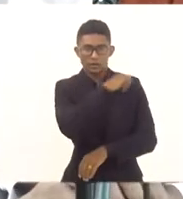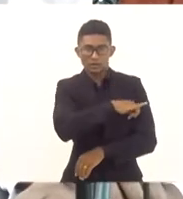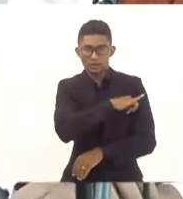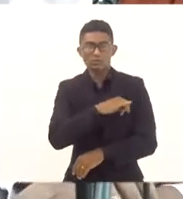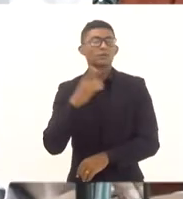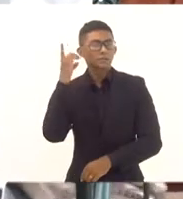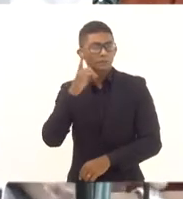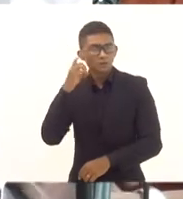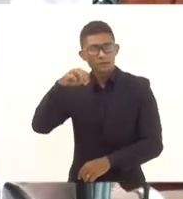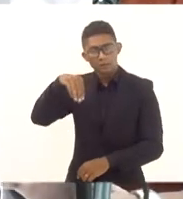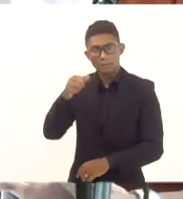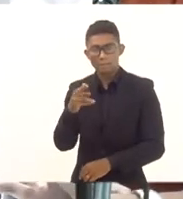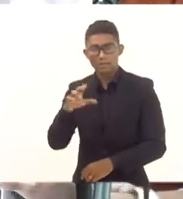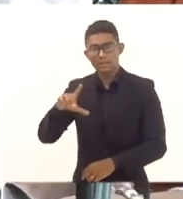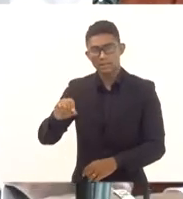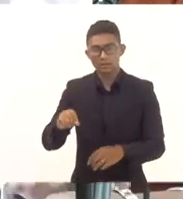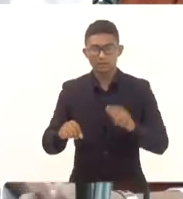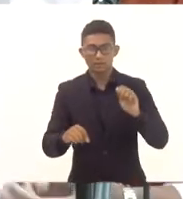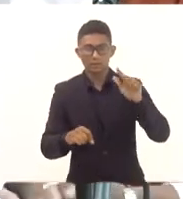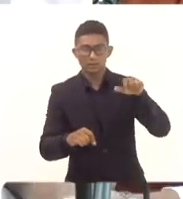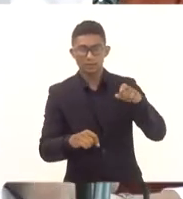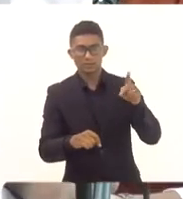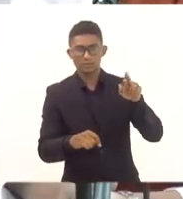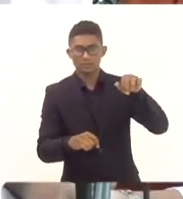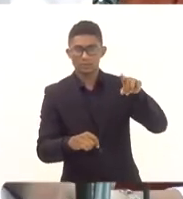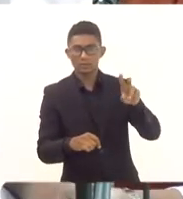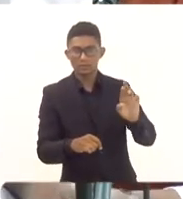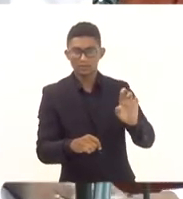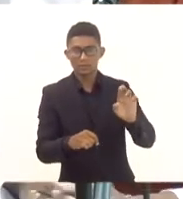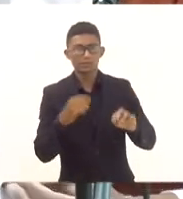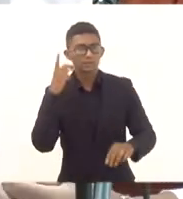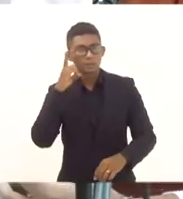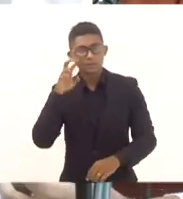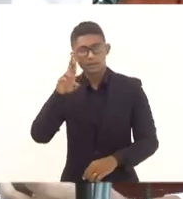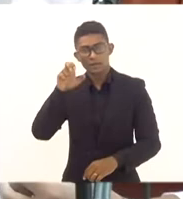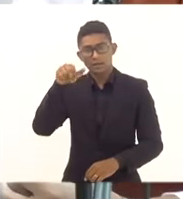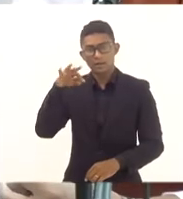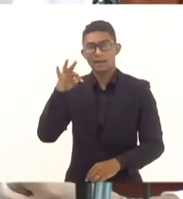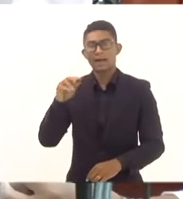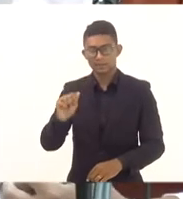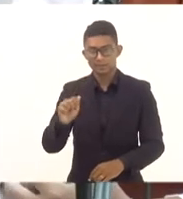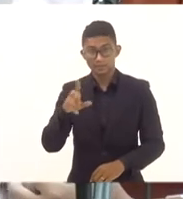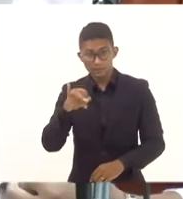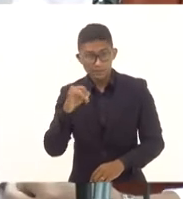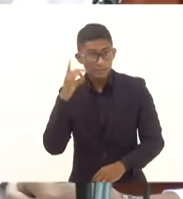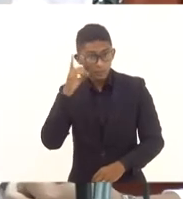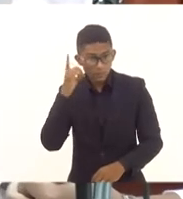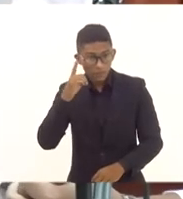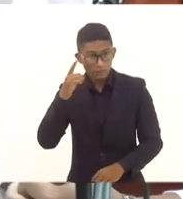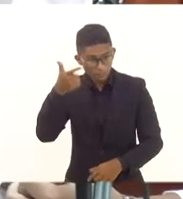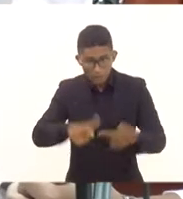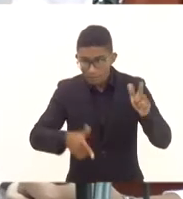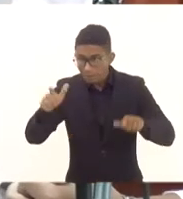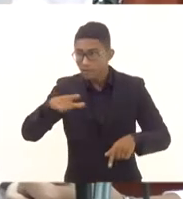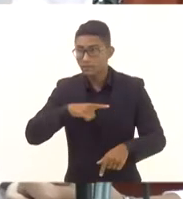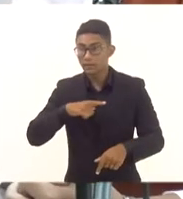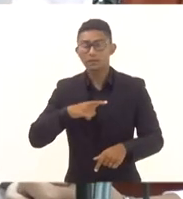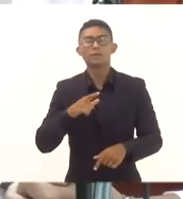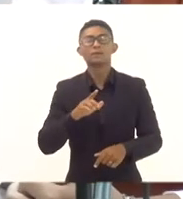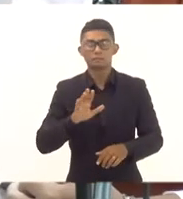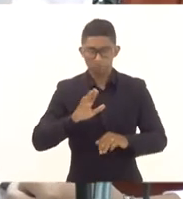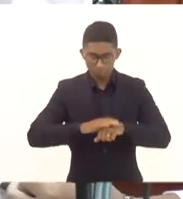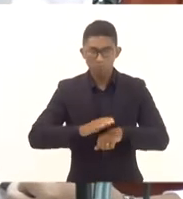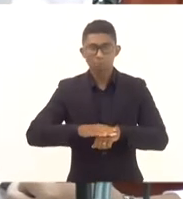Marcelo seu dia no Alexandre Freitas deputada Renata Souza tiver mais algum Deputado favor intervir